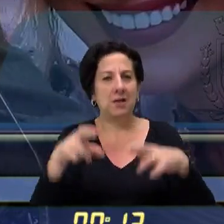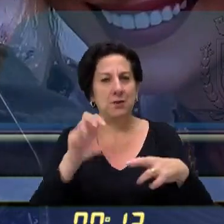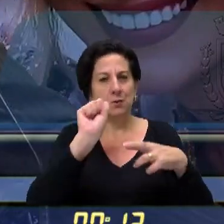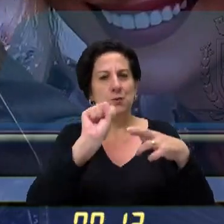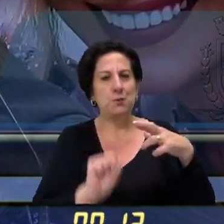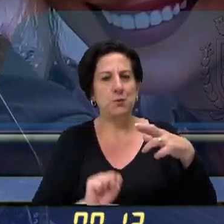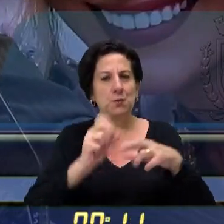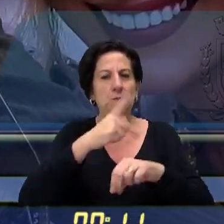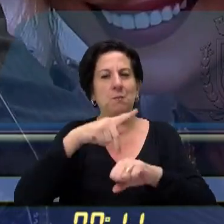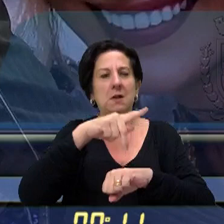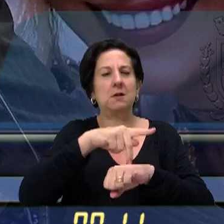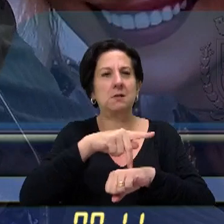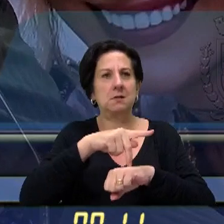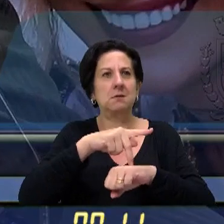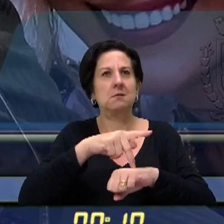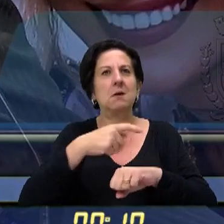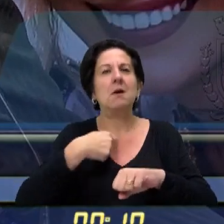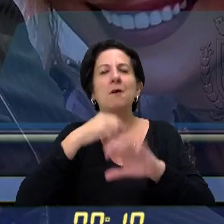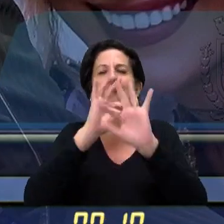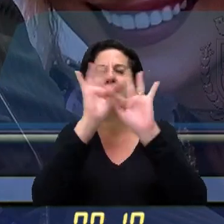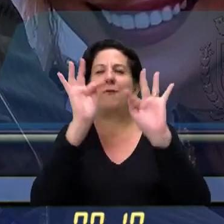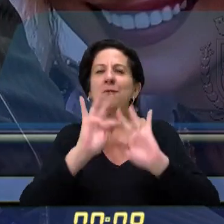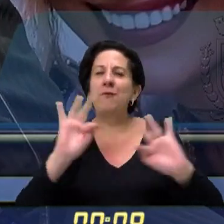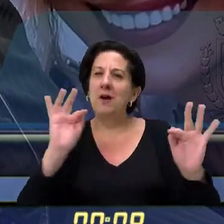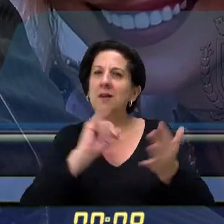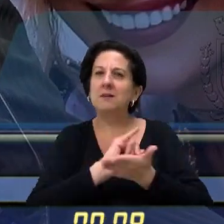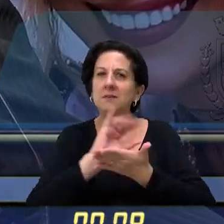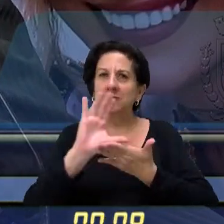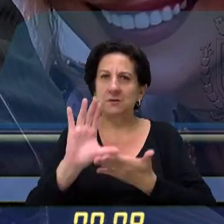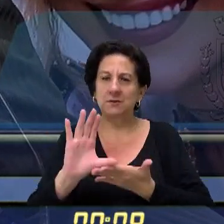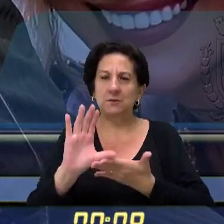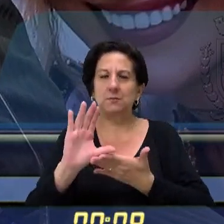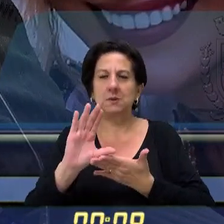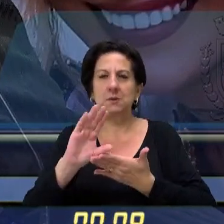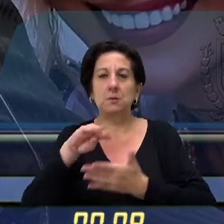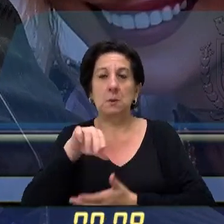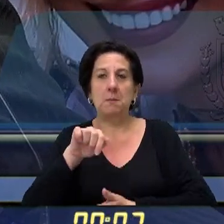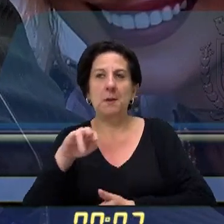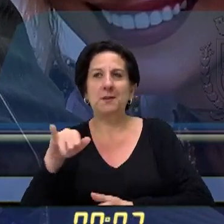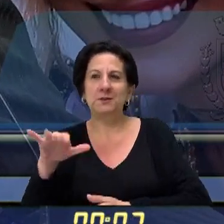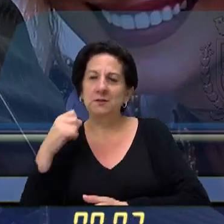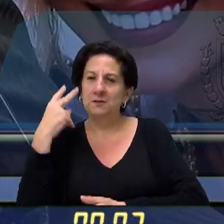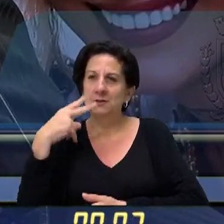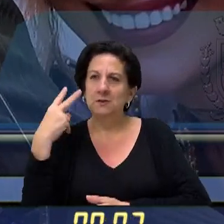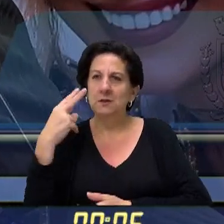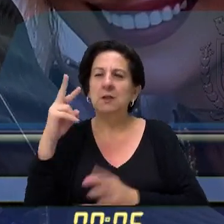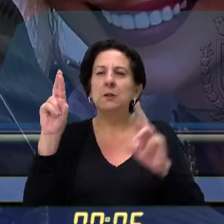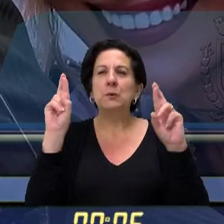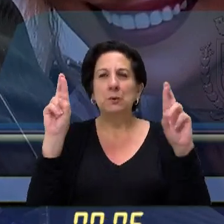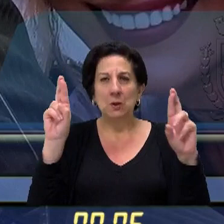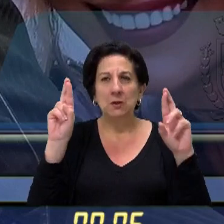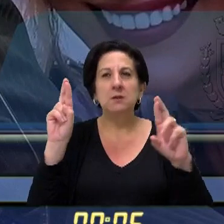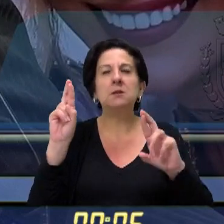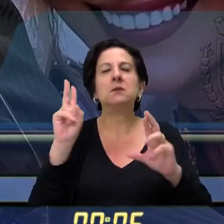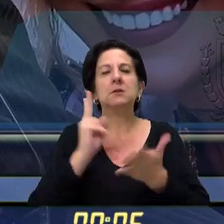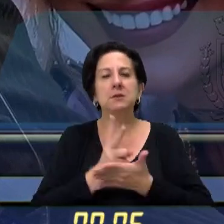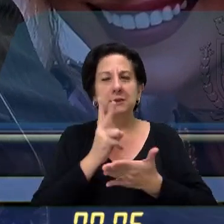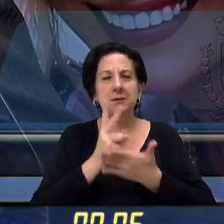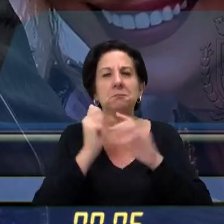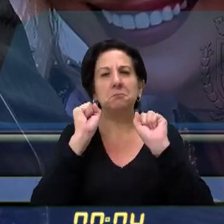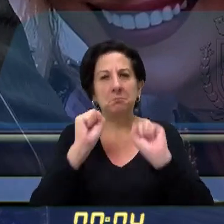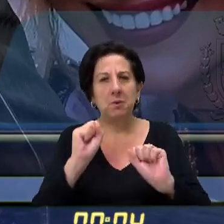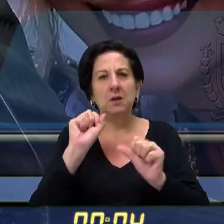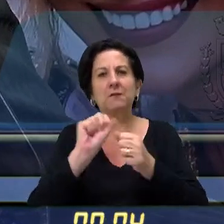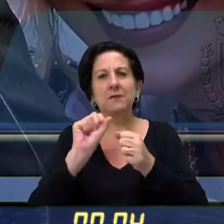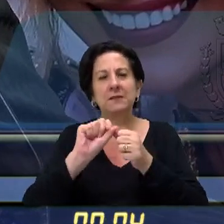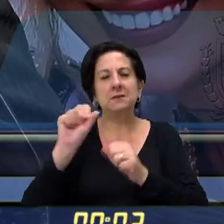país. Mas a gente fica muito feliz com esses investimentos, vereador Matias, e a gente torce para que a gente cada vez mais possa fazer